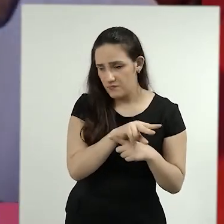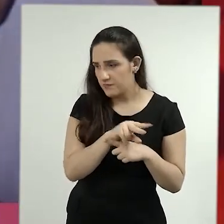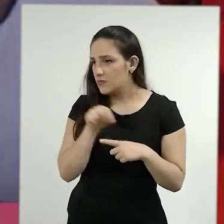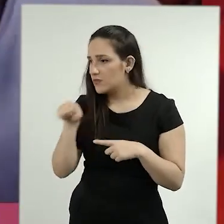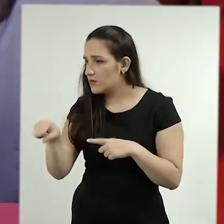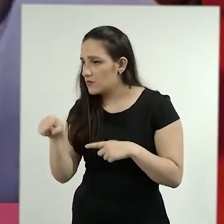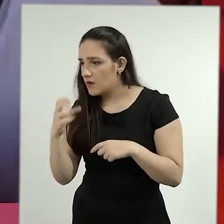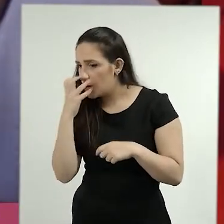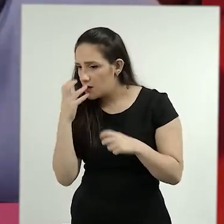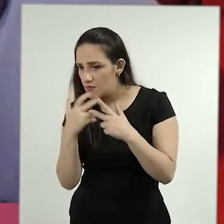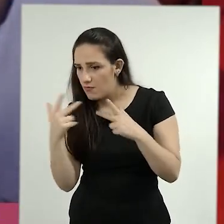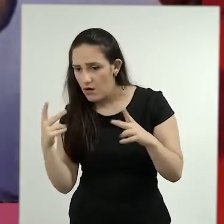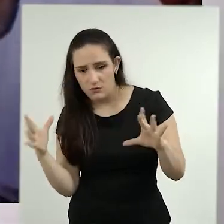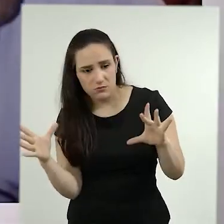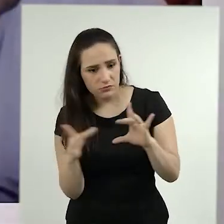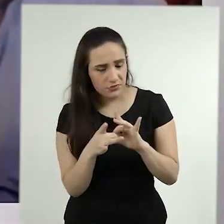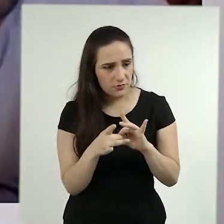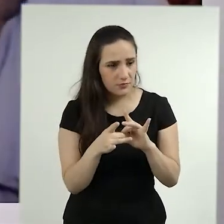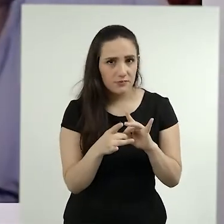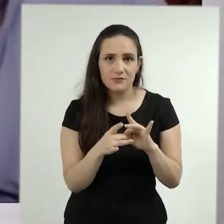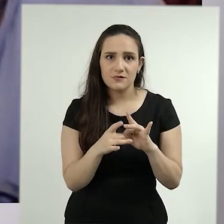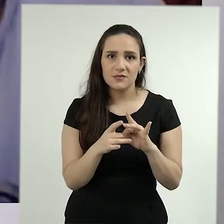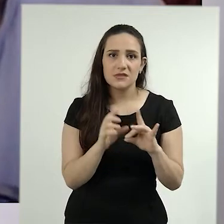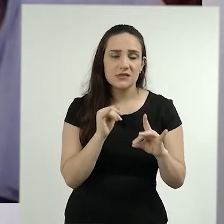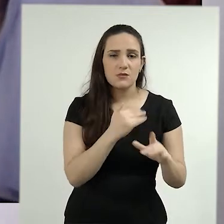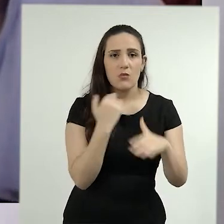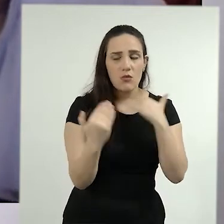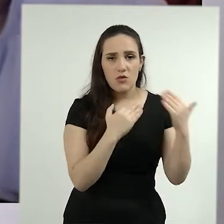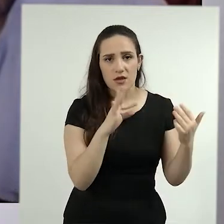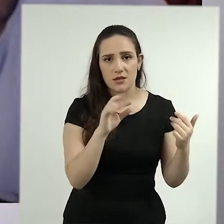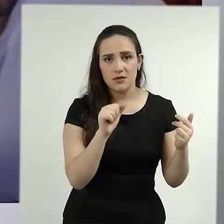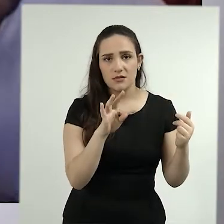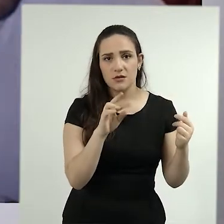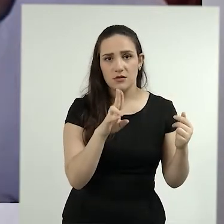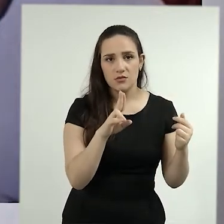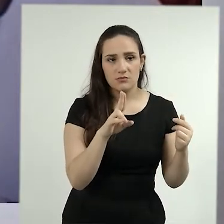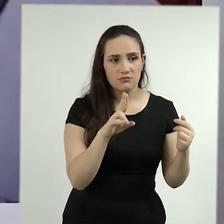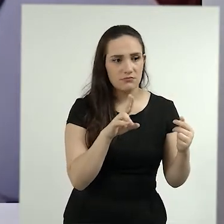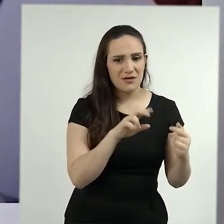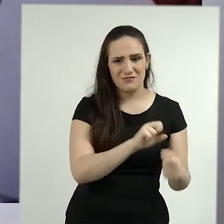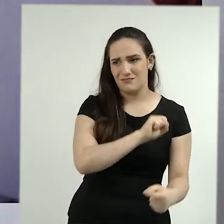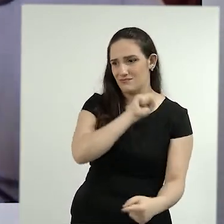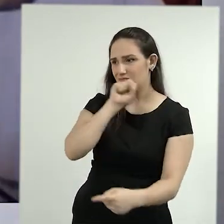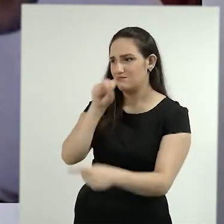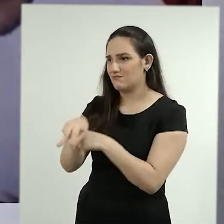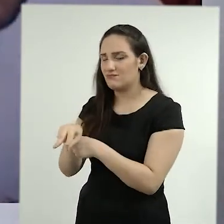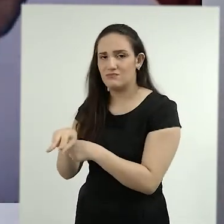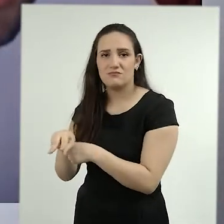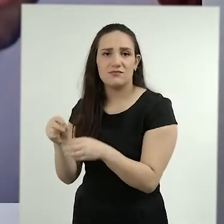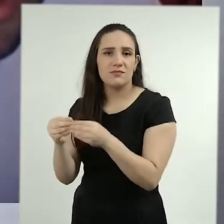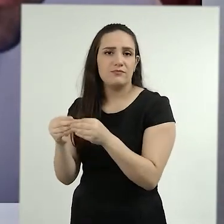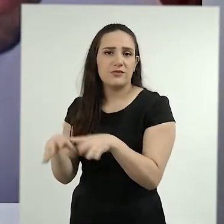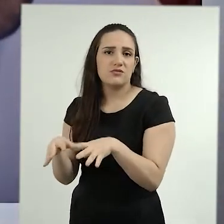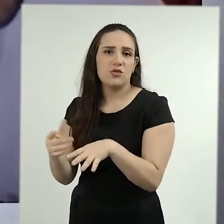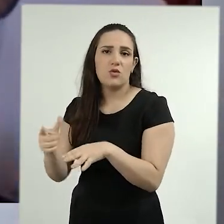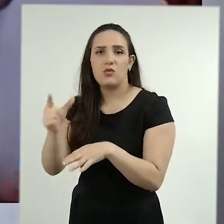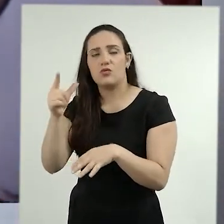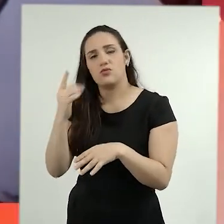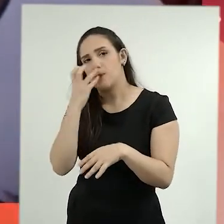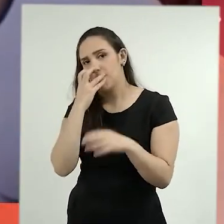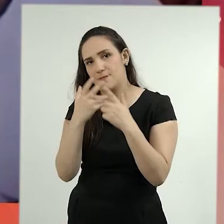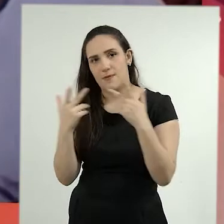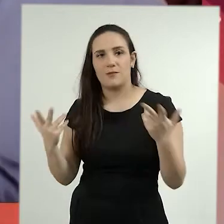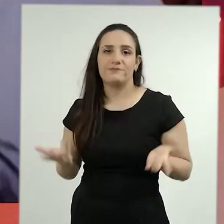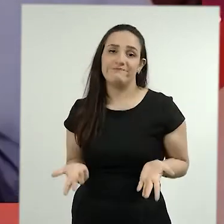esses parasitos, esses fungos, bactérias, vírus, vão procurar novos hospedeiros e vão causar um impacto, como está causando o coronavírus